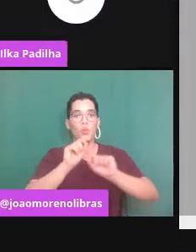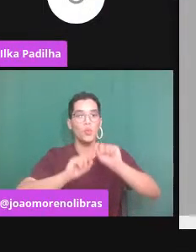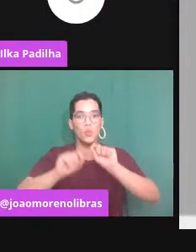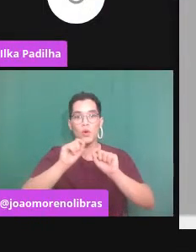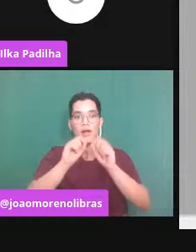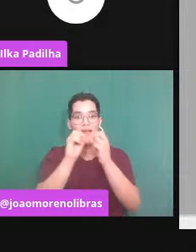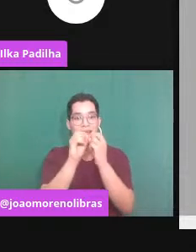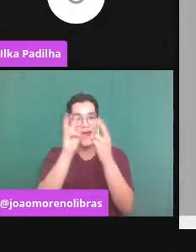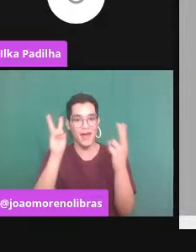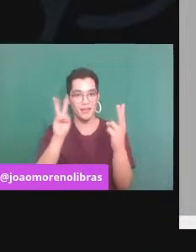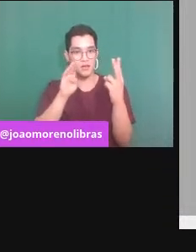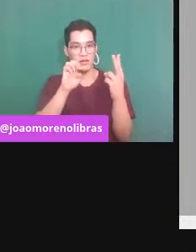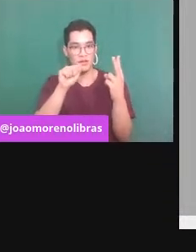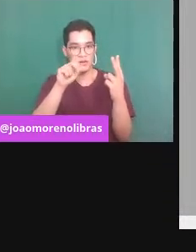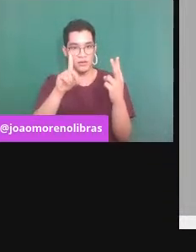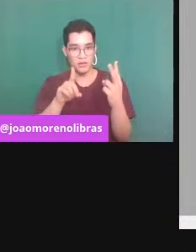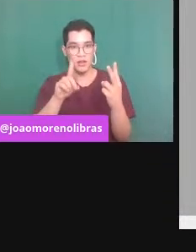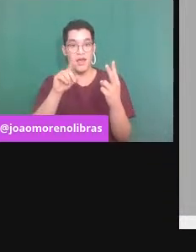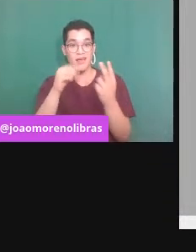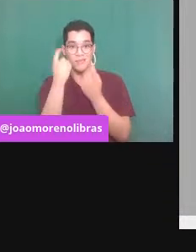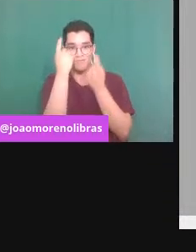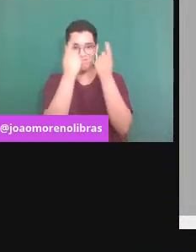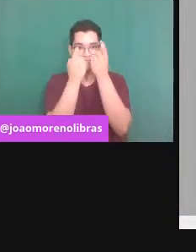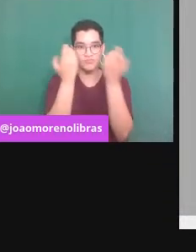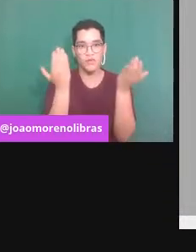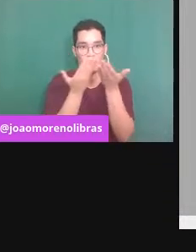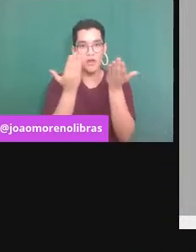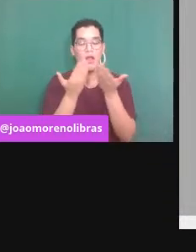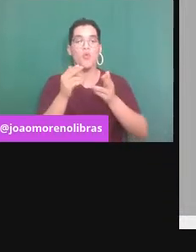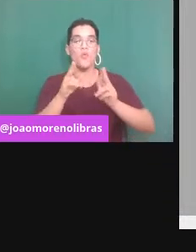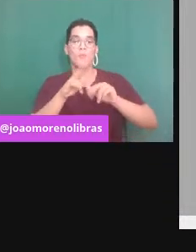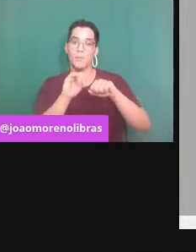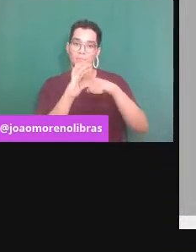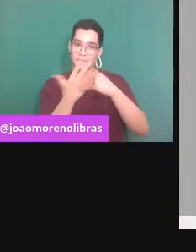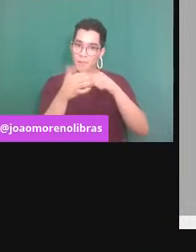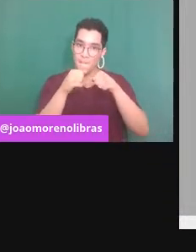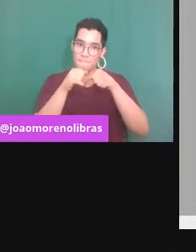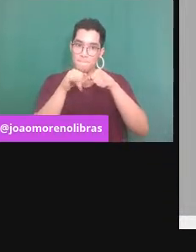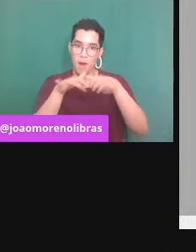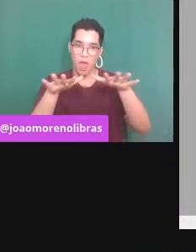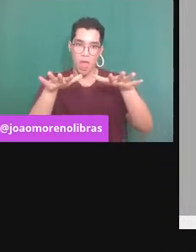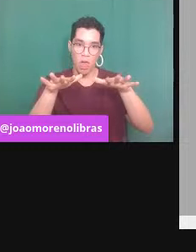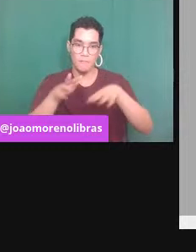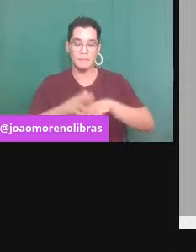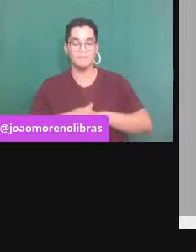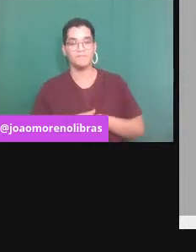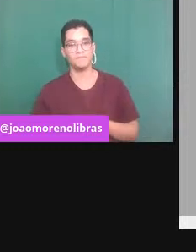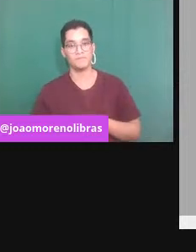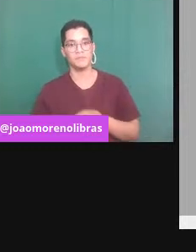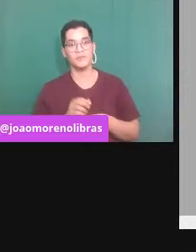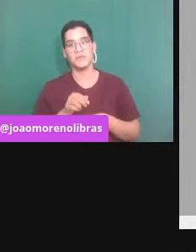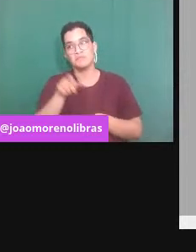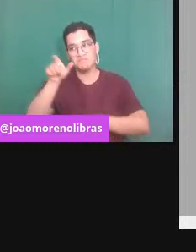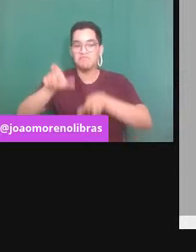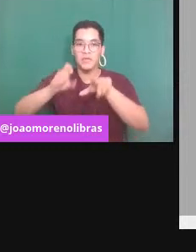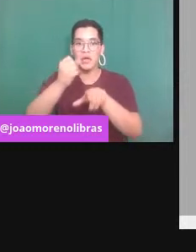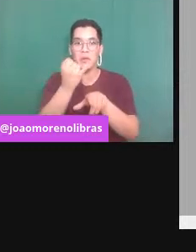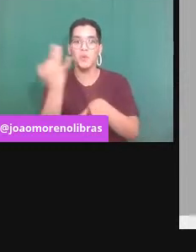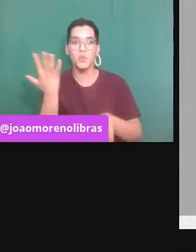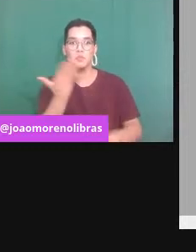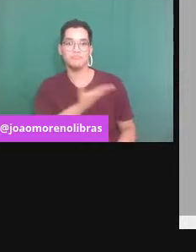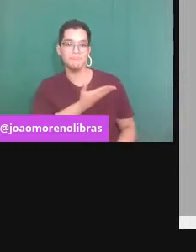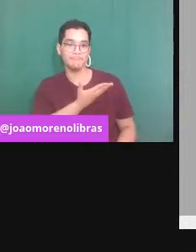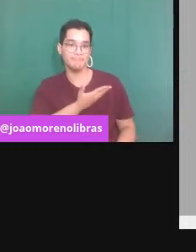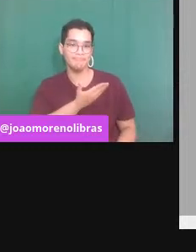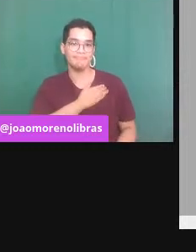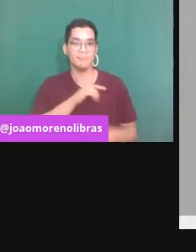uma preocupação minha de algum tempo, e também de vários colegas, né? Mas eu trago aqui algumas da